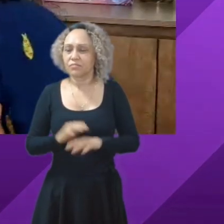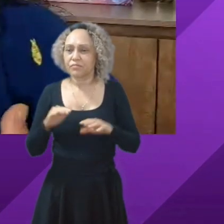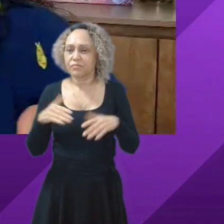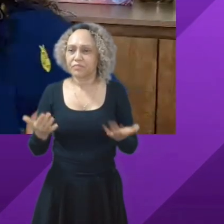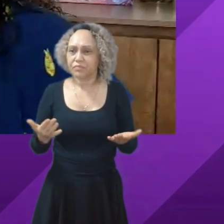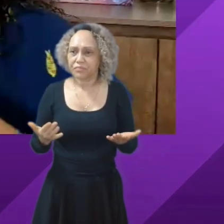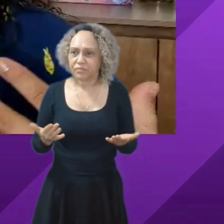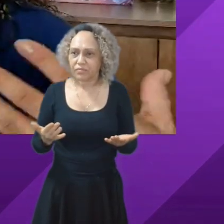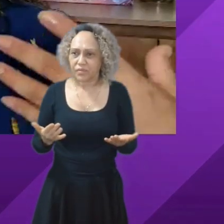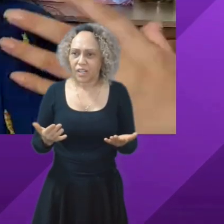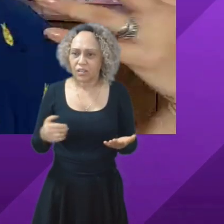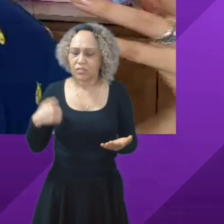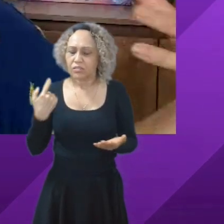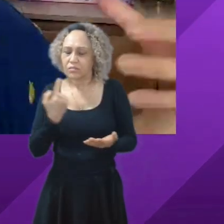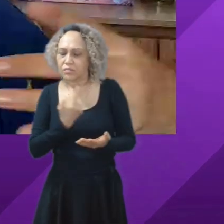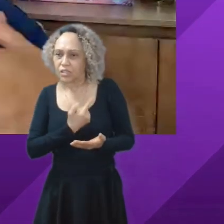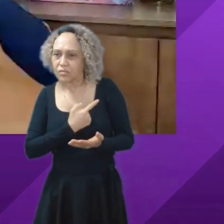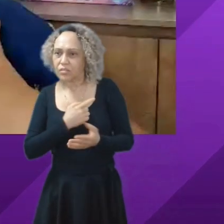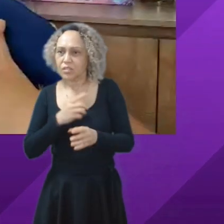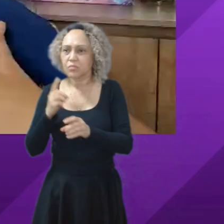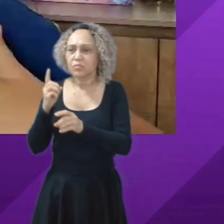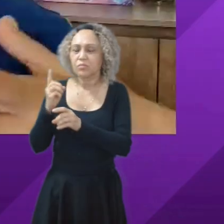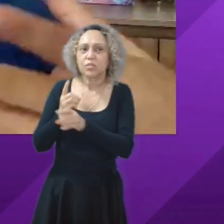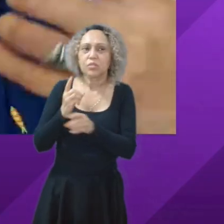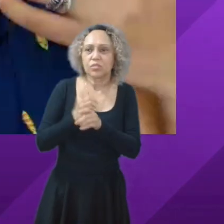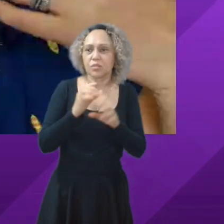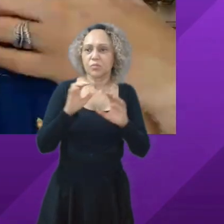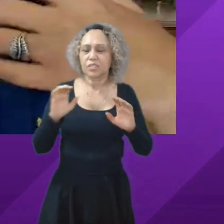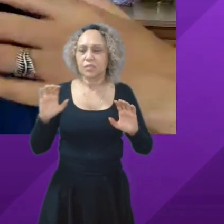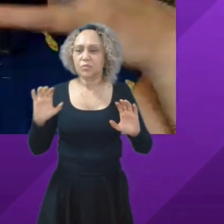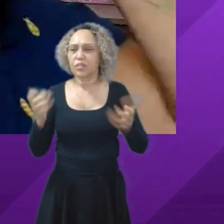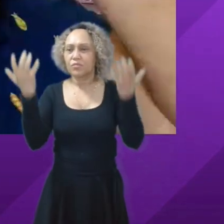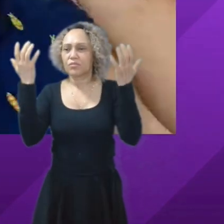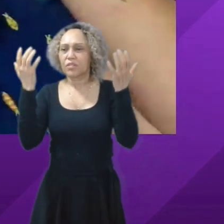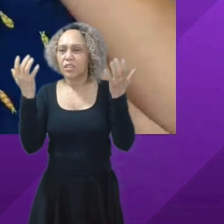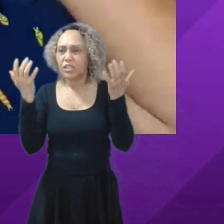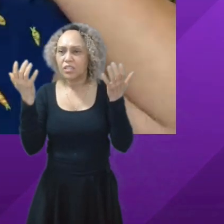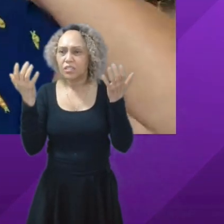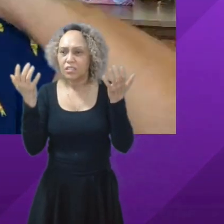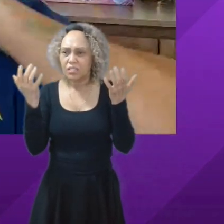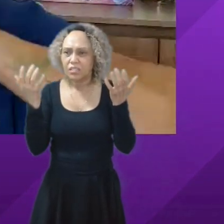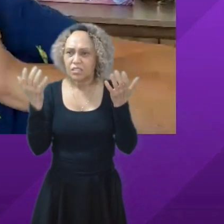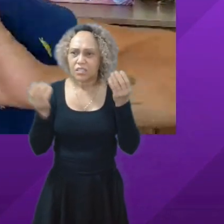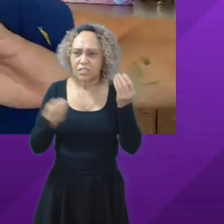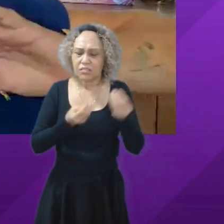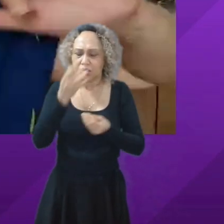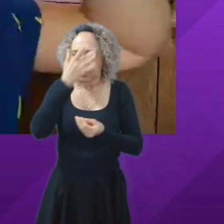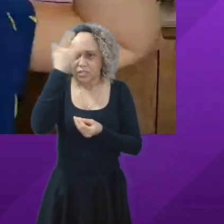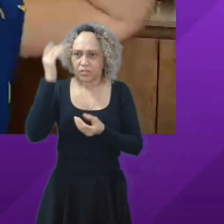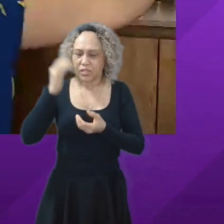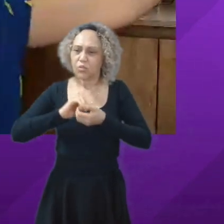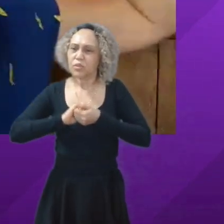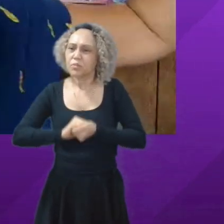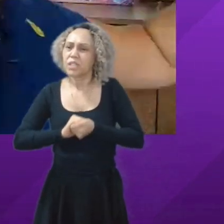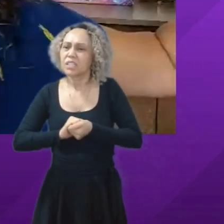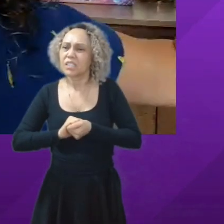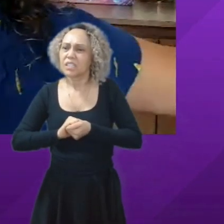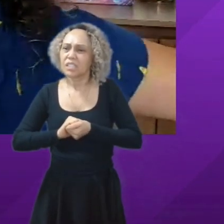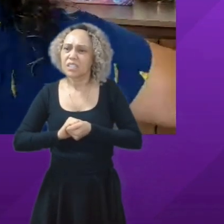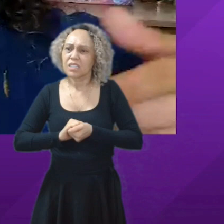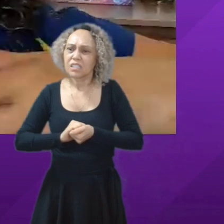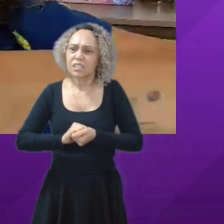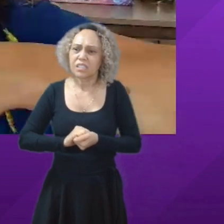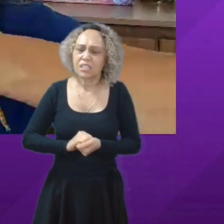vai se encontrar em um evento, vai publicar estarei em tal evento, alguém vem cumprimentar e fala, nossa, Te conheci através do Elas